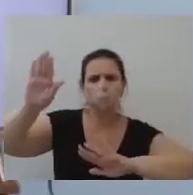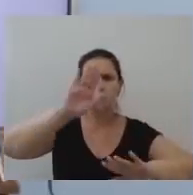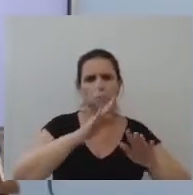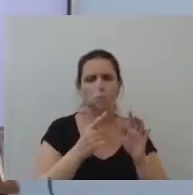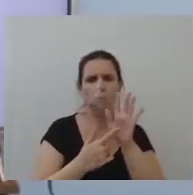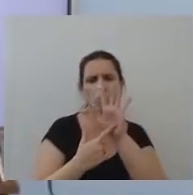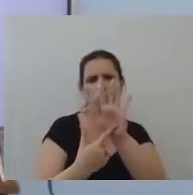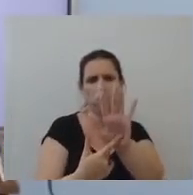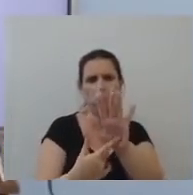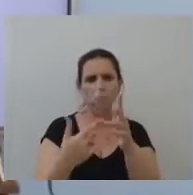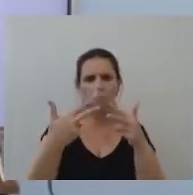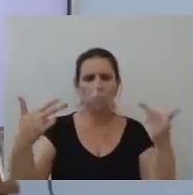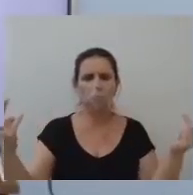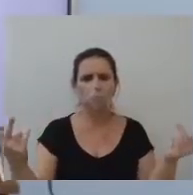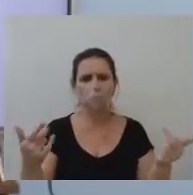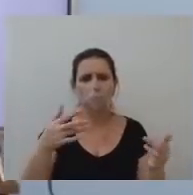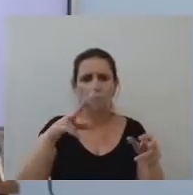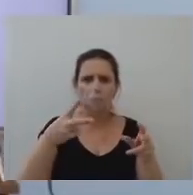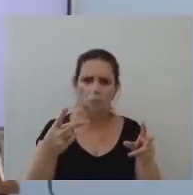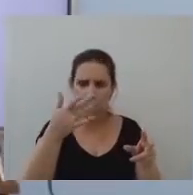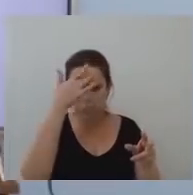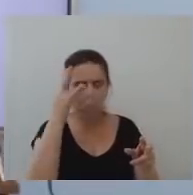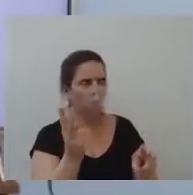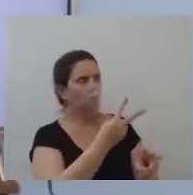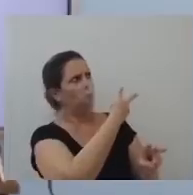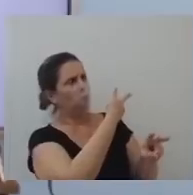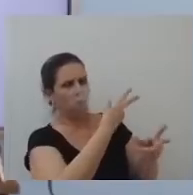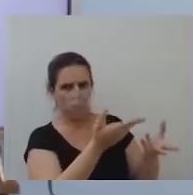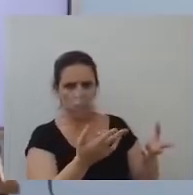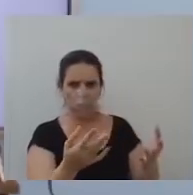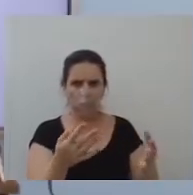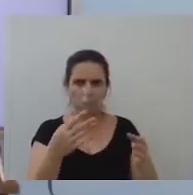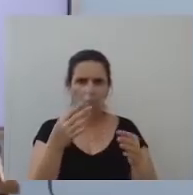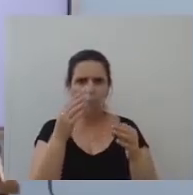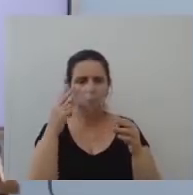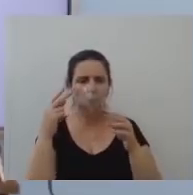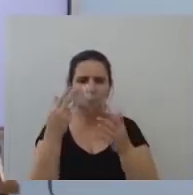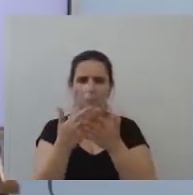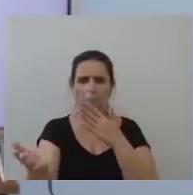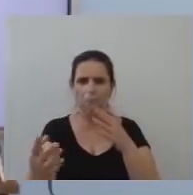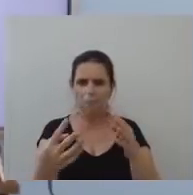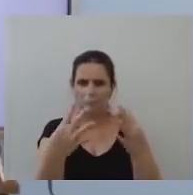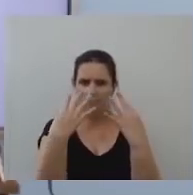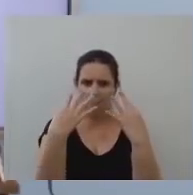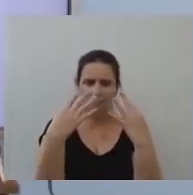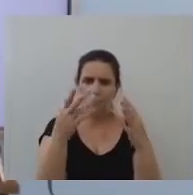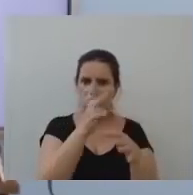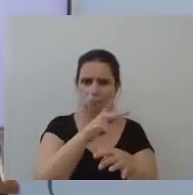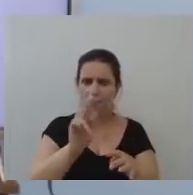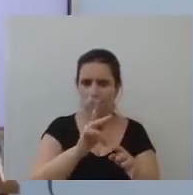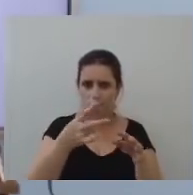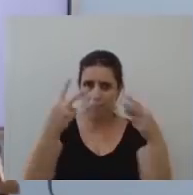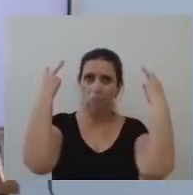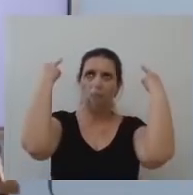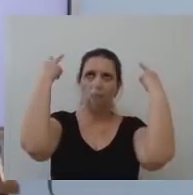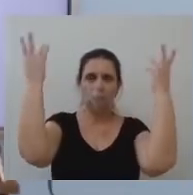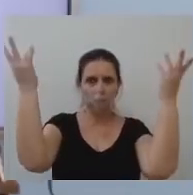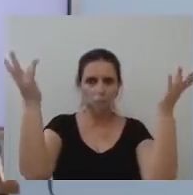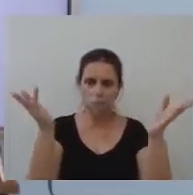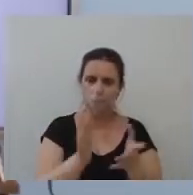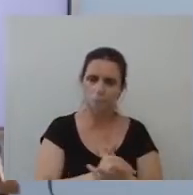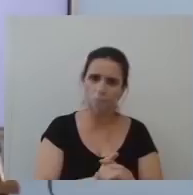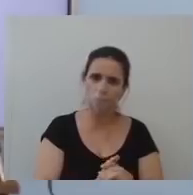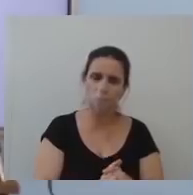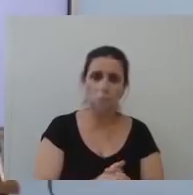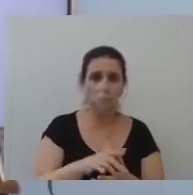chame a atenção demais e que desfoque a atenção e o conteúdo, que é isso que tem que prevalecer no seu vídeo. Tá